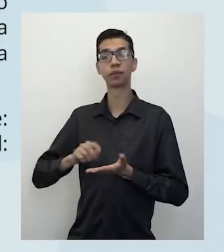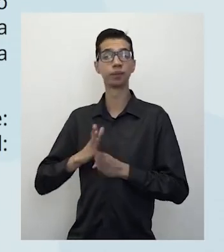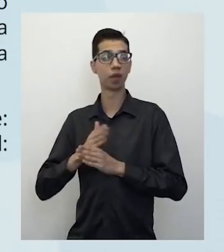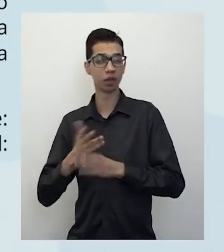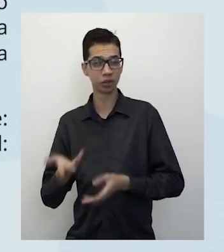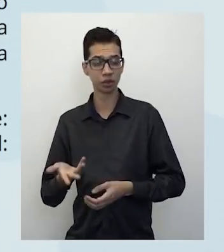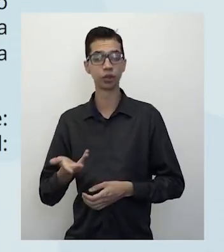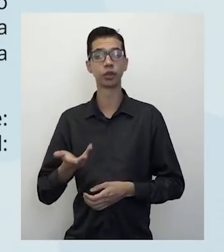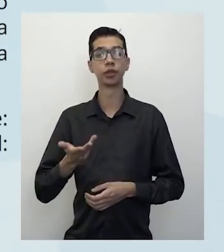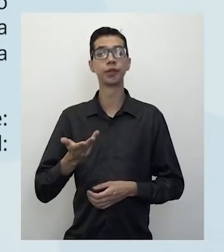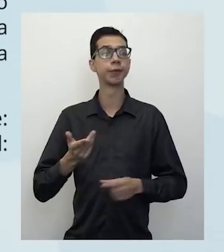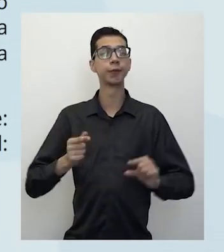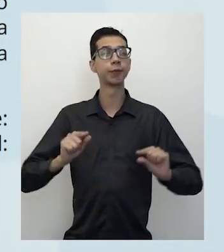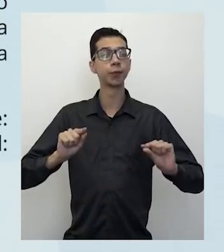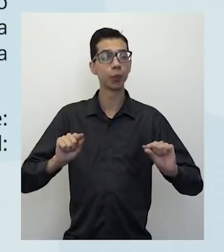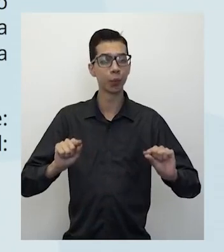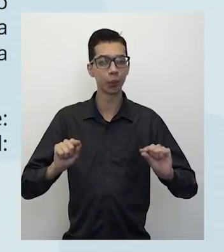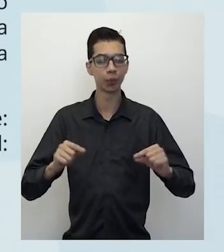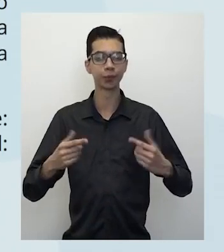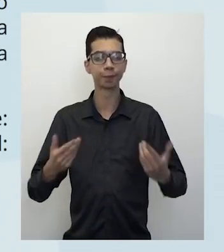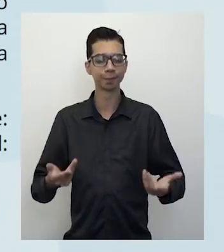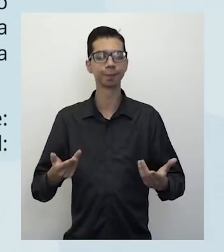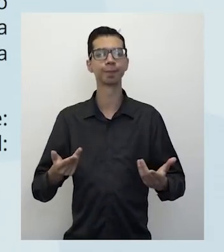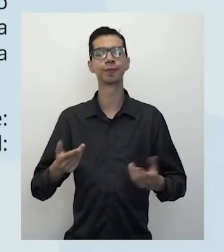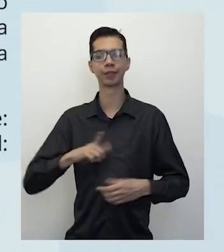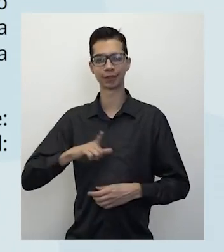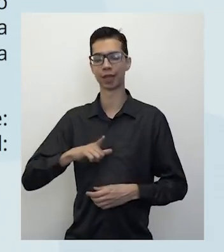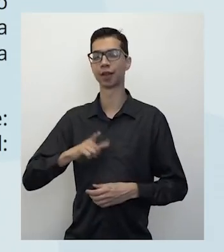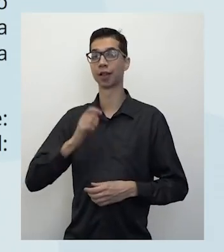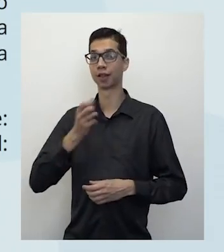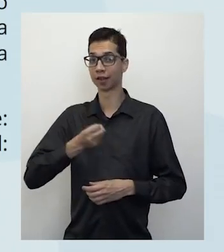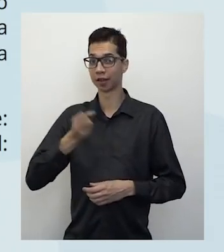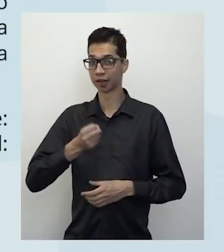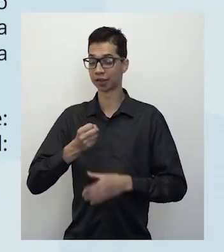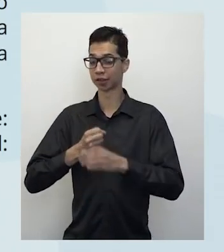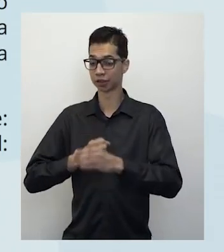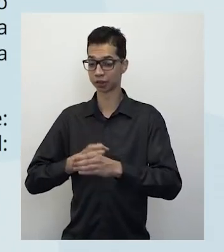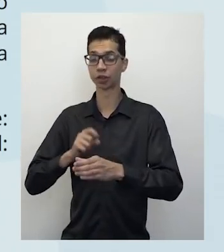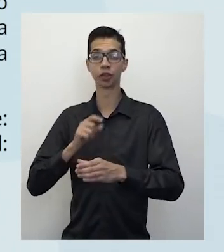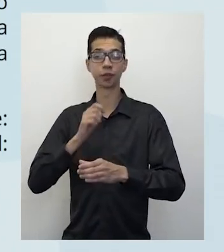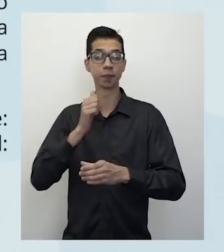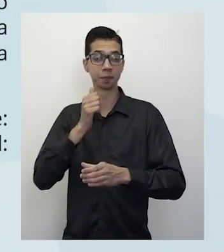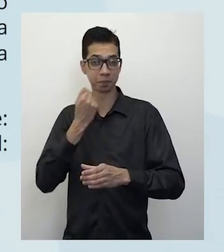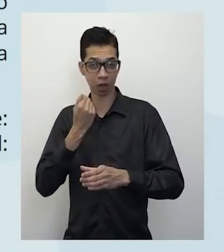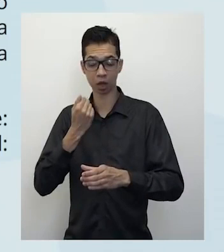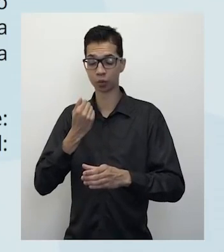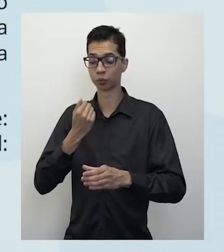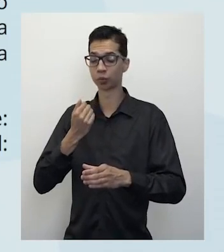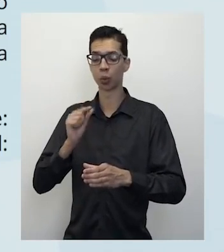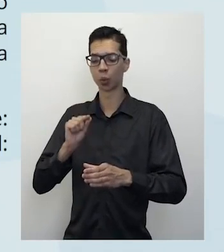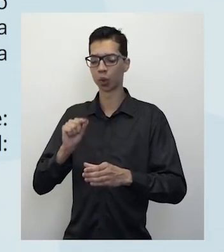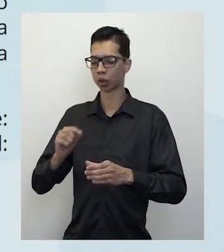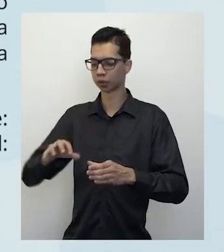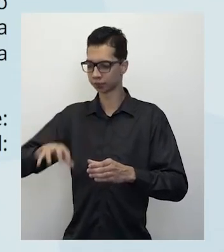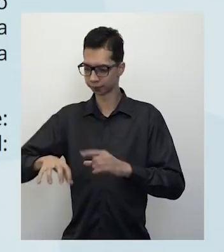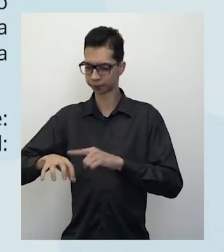estava na sua frente, sem um companheiro inseparável. O pão, devidamente coberto com a manteiga.